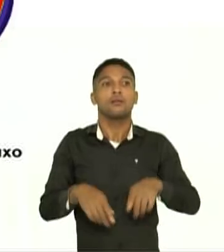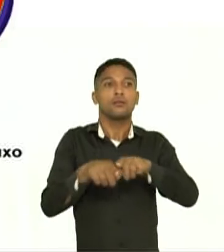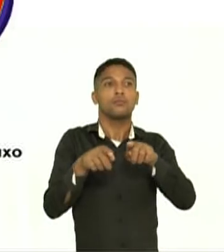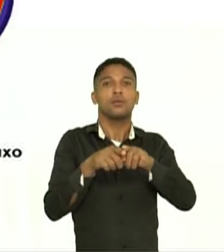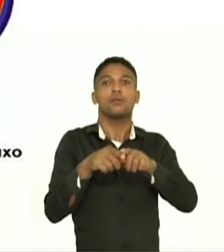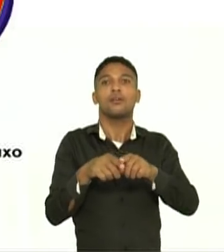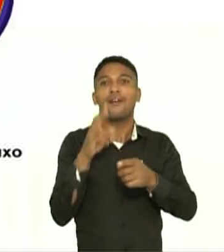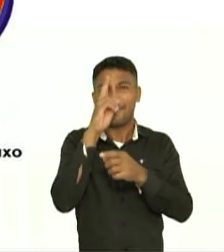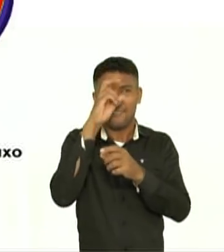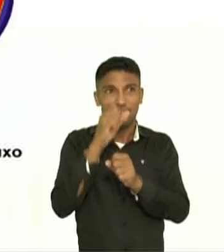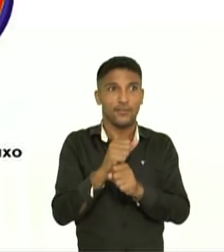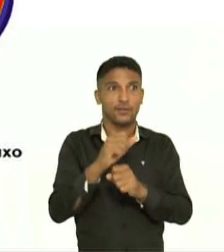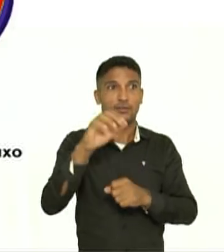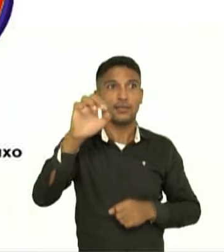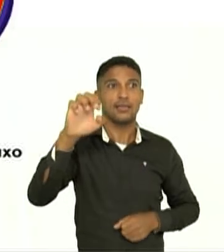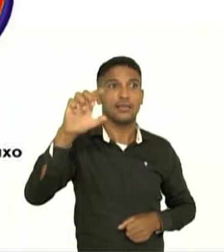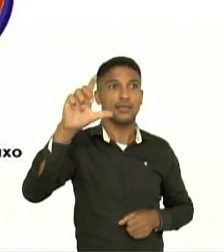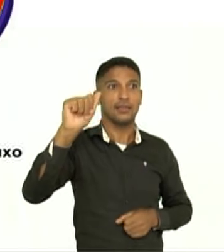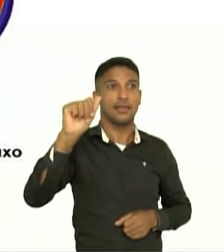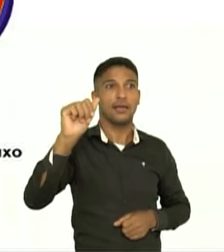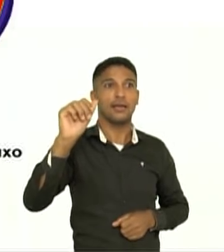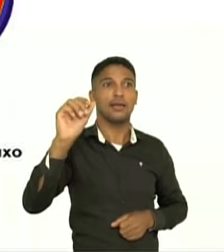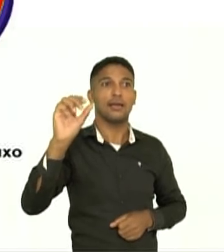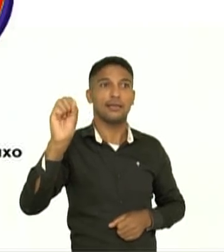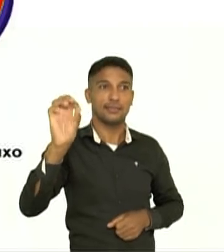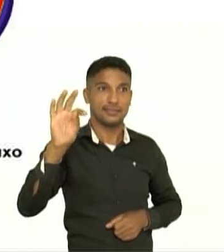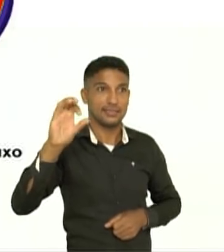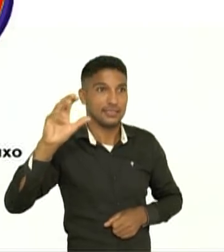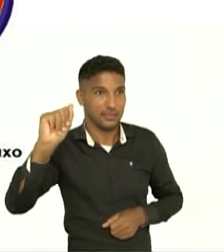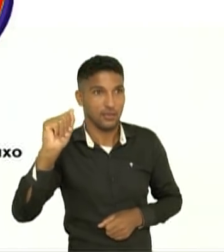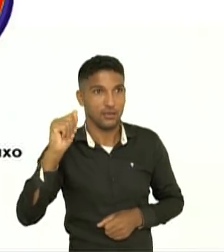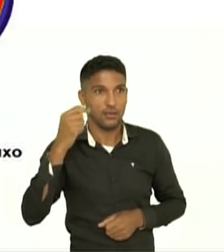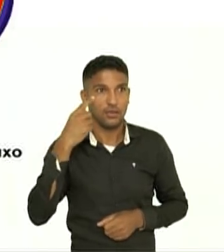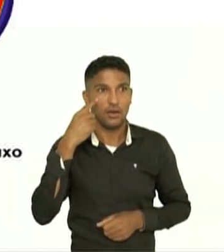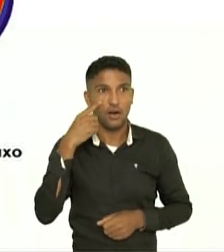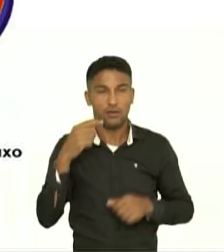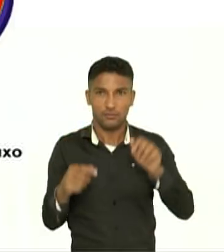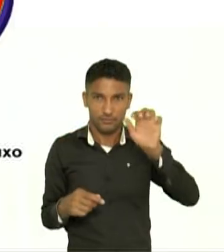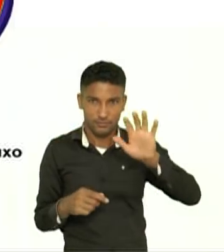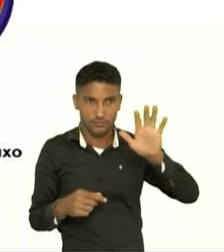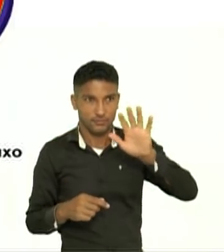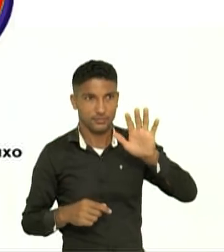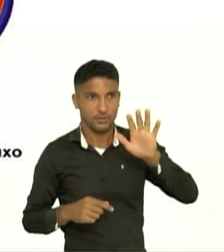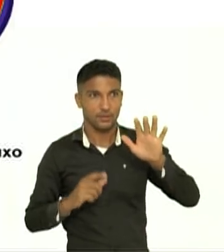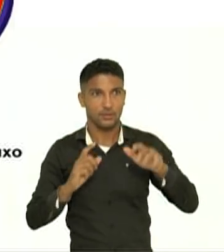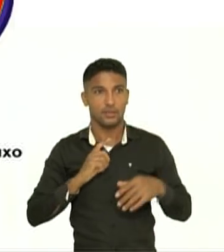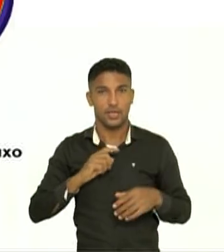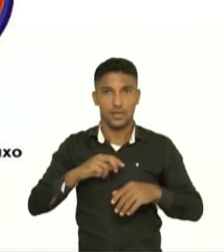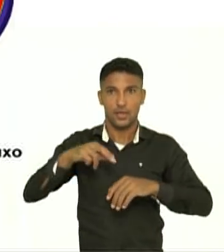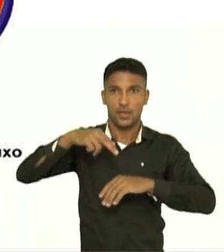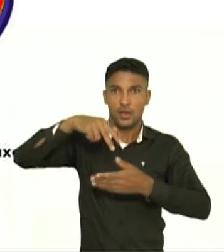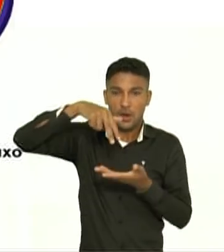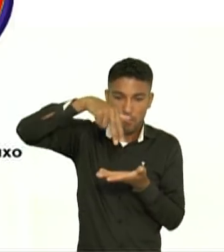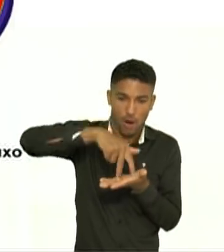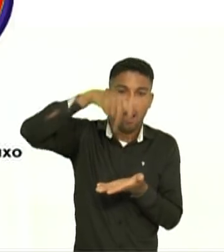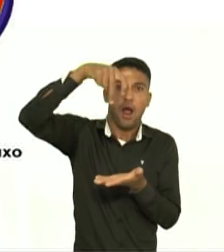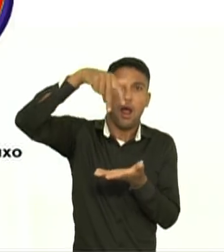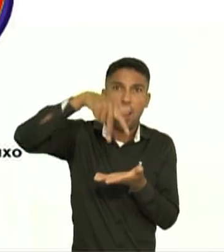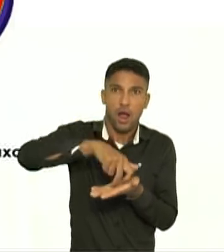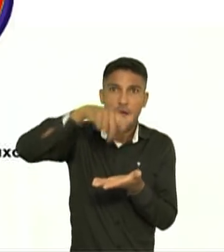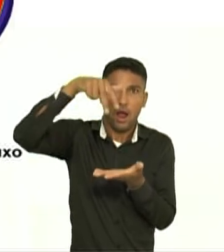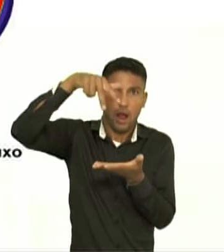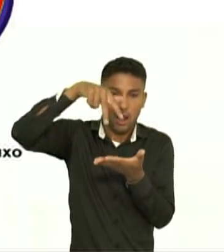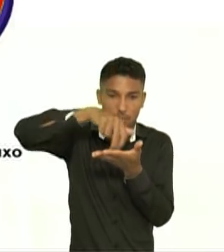teria um brinquedo na qual sai um brinquedo de dentro com uma mola, né? Isso representa uma